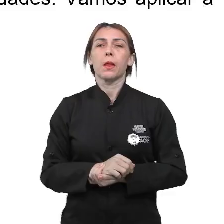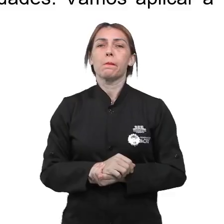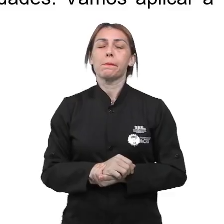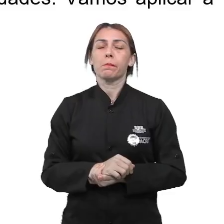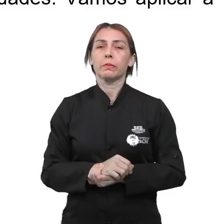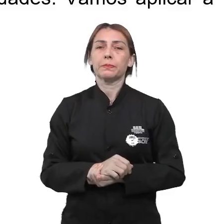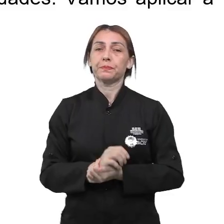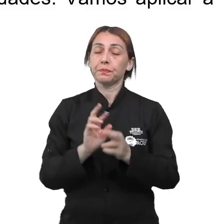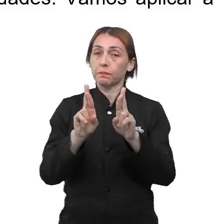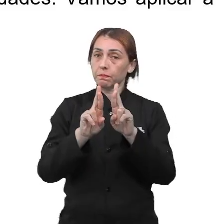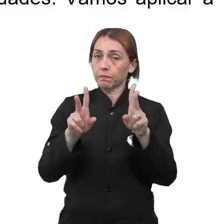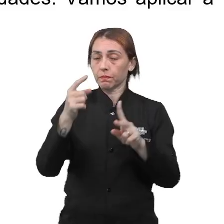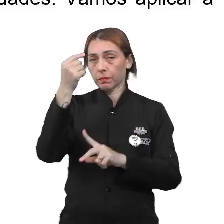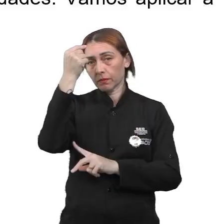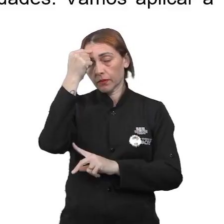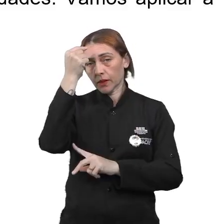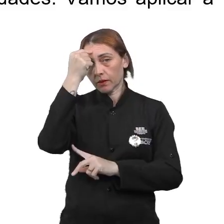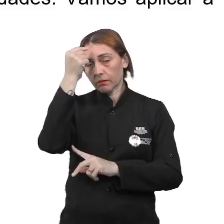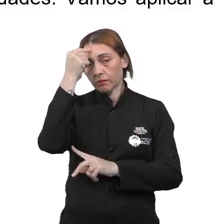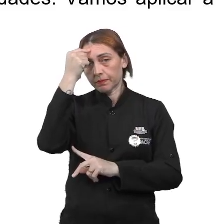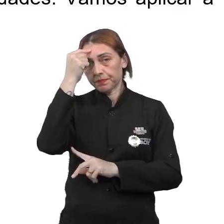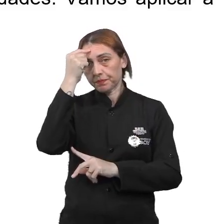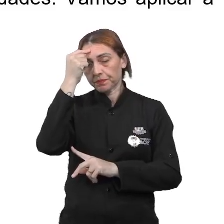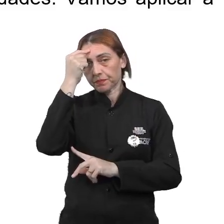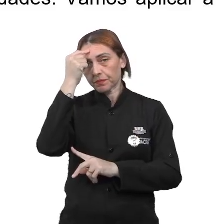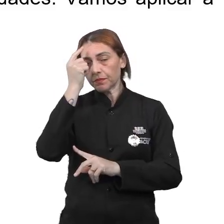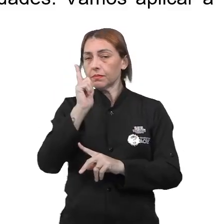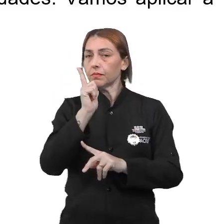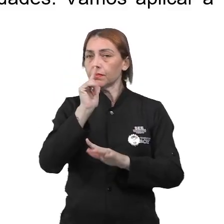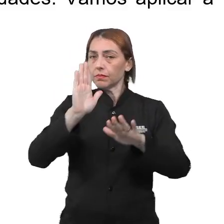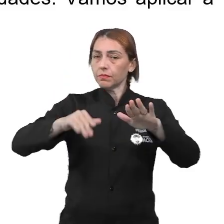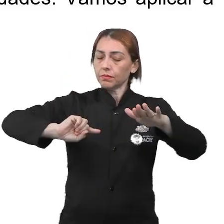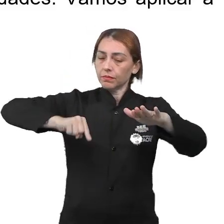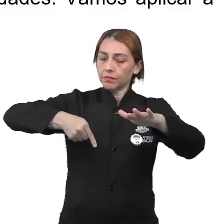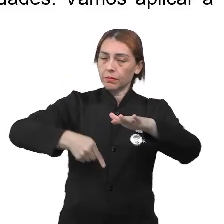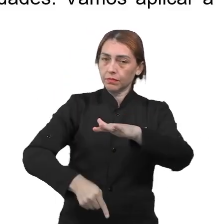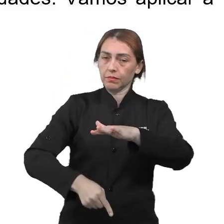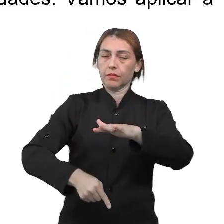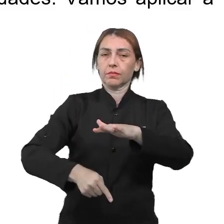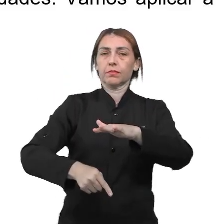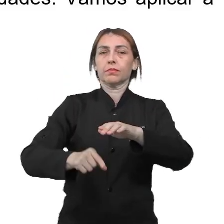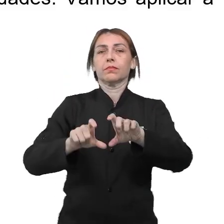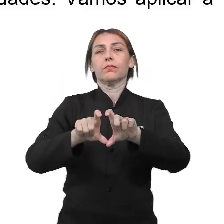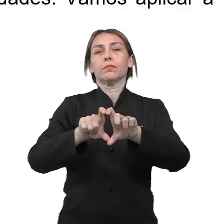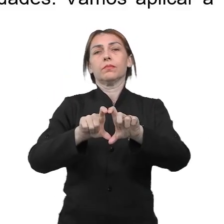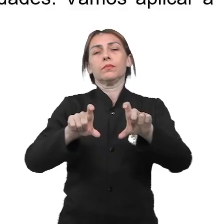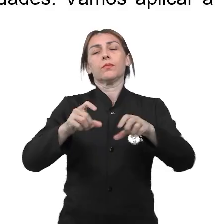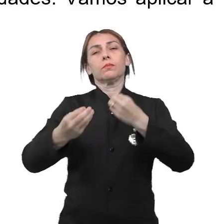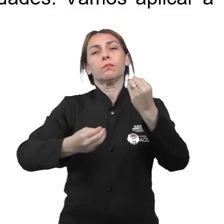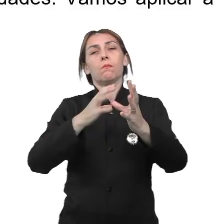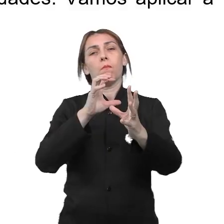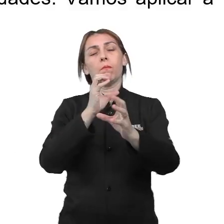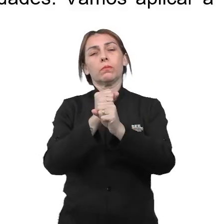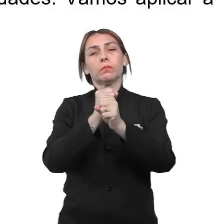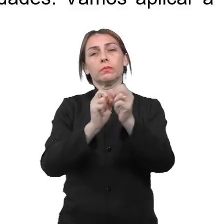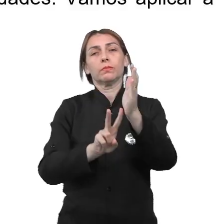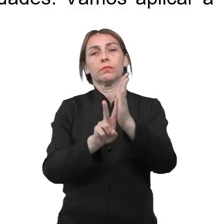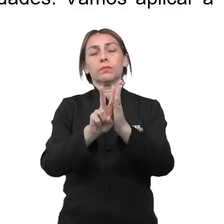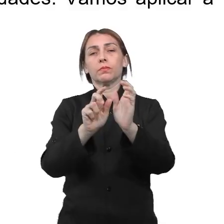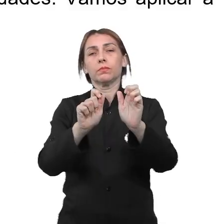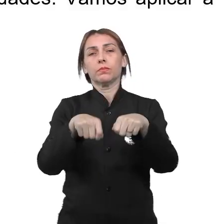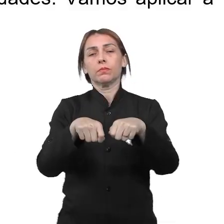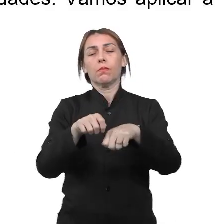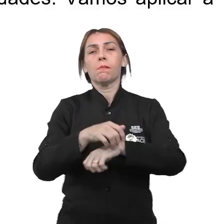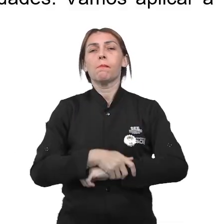dimensão diferente. Imagina que no Enem ele vai te cobrar uma questão lá de piscina, né? Profundidade, comprimento e largura, tá bom? Como é que eu calculo o volume ou a capacidade